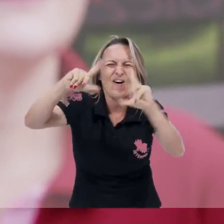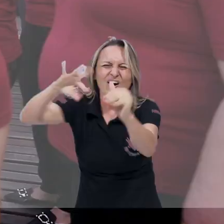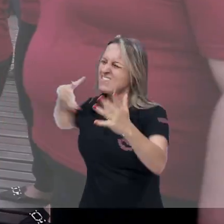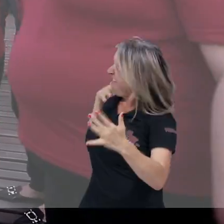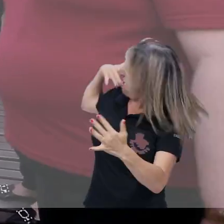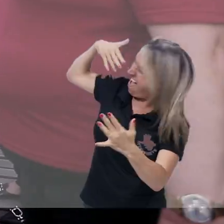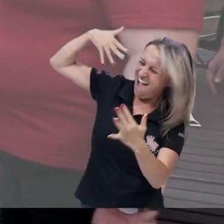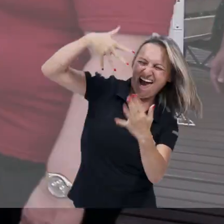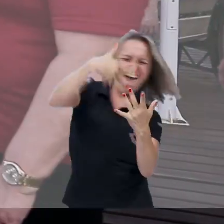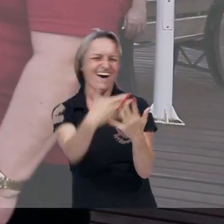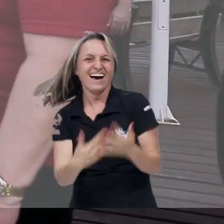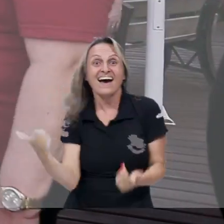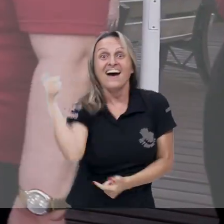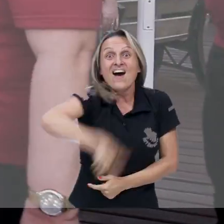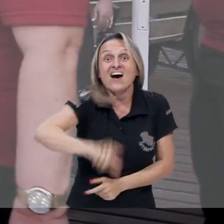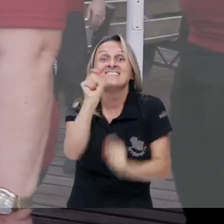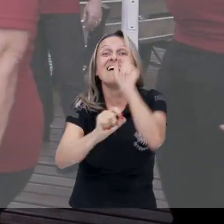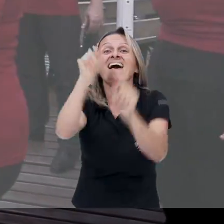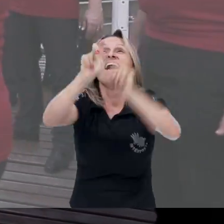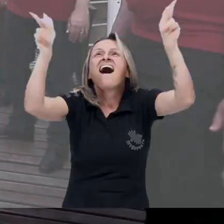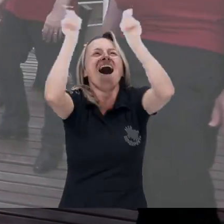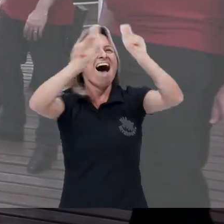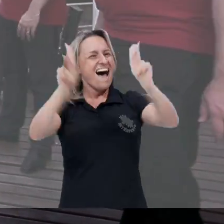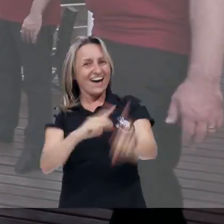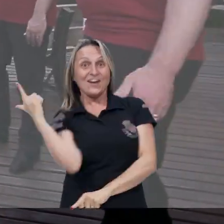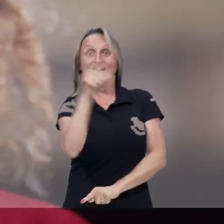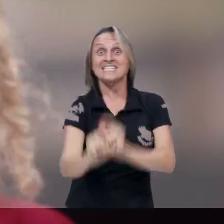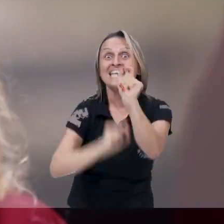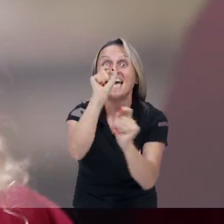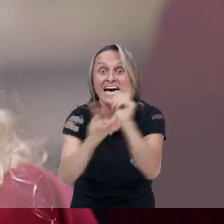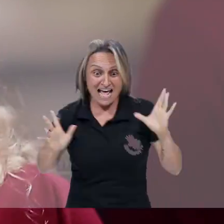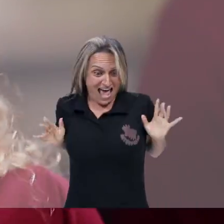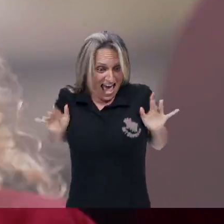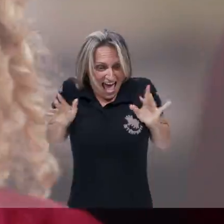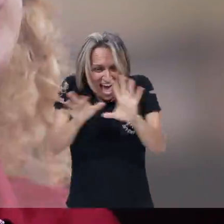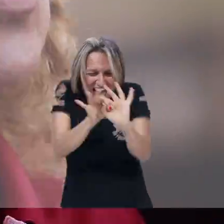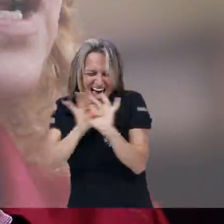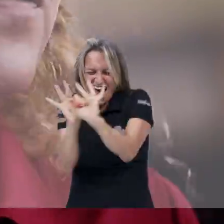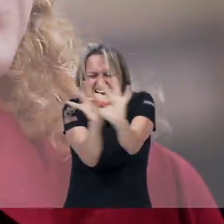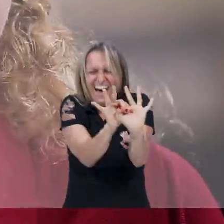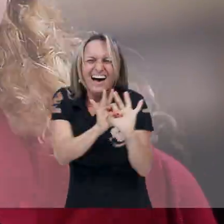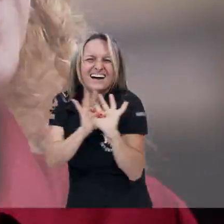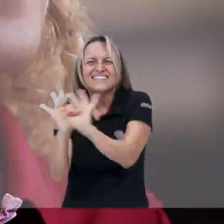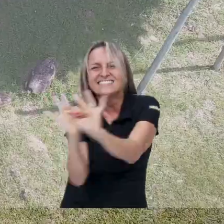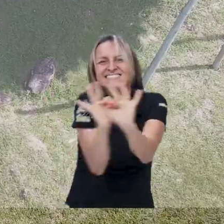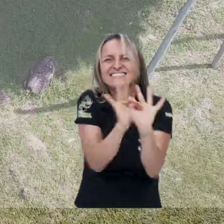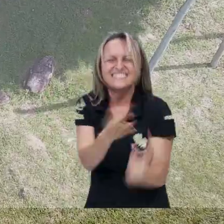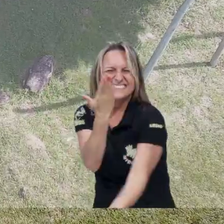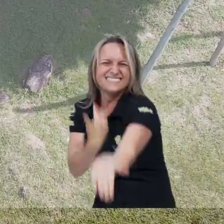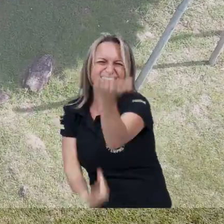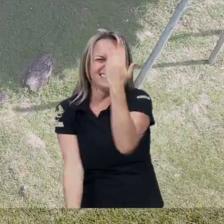fez E a força da paz Junta todos outra vez